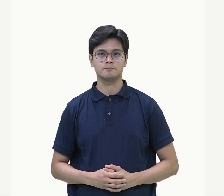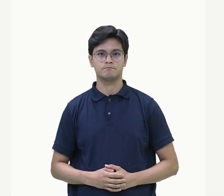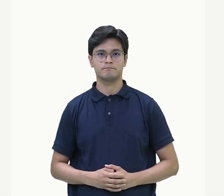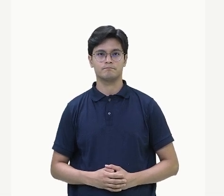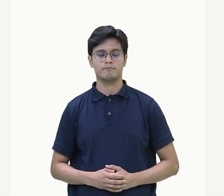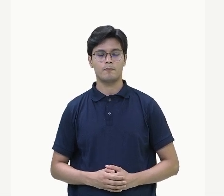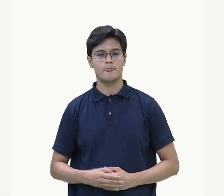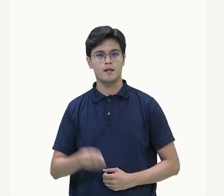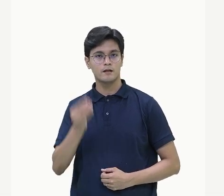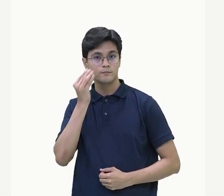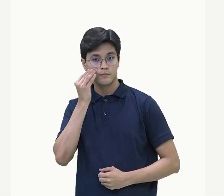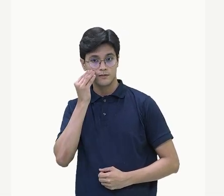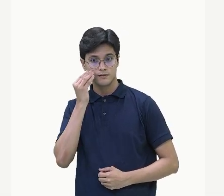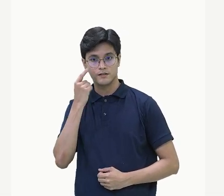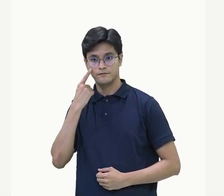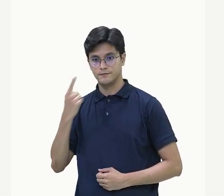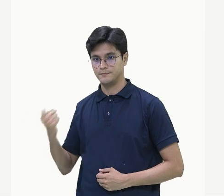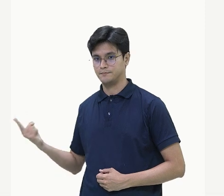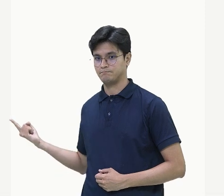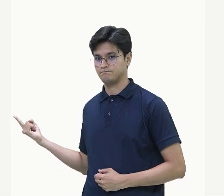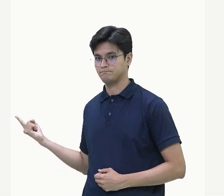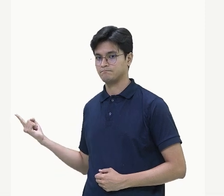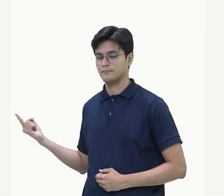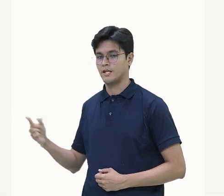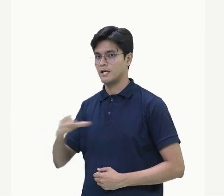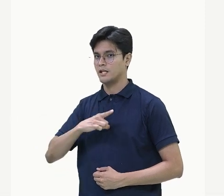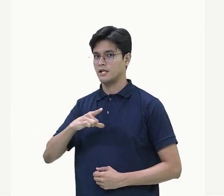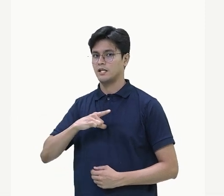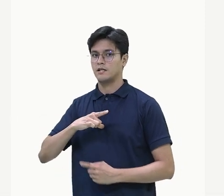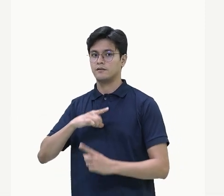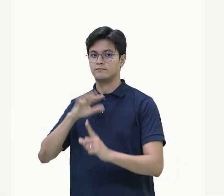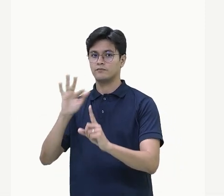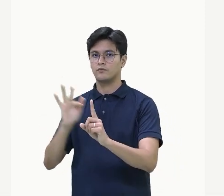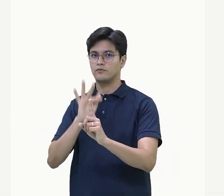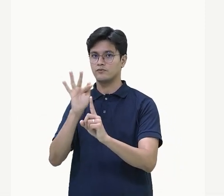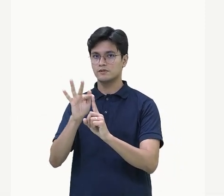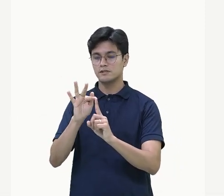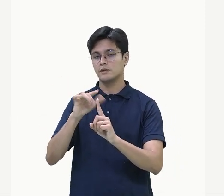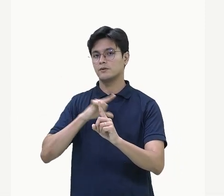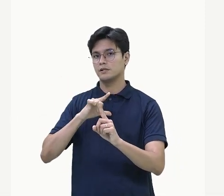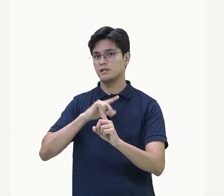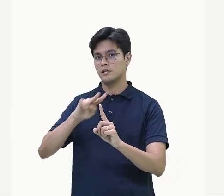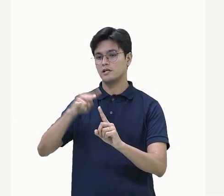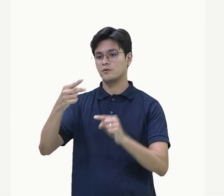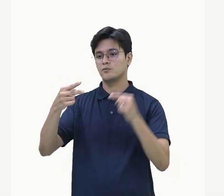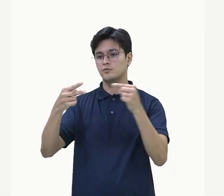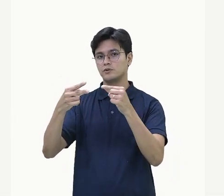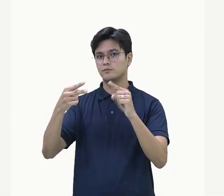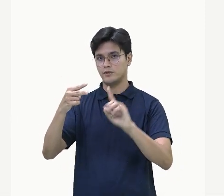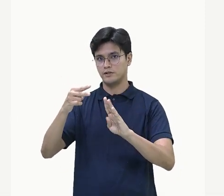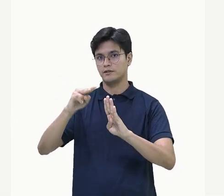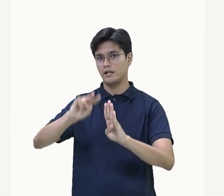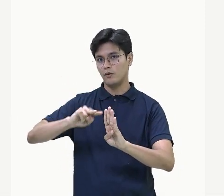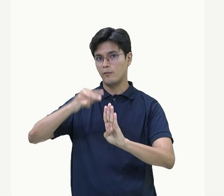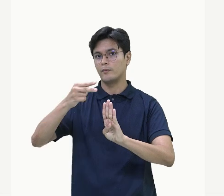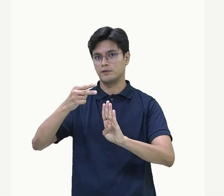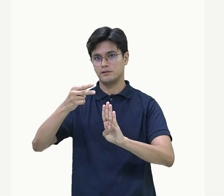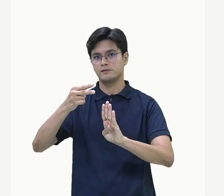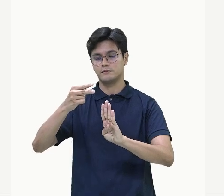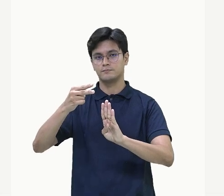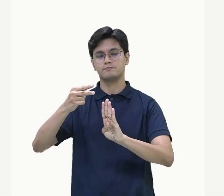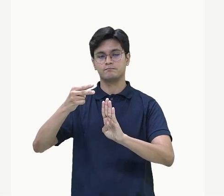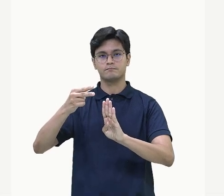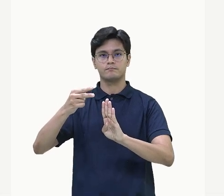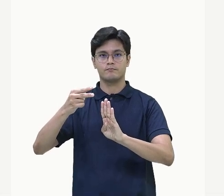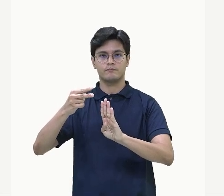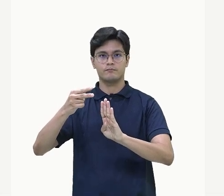Observem que aqui a gente tem uma função onde a gente tem um expoente, a gente tem uma potência. E qual